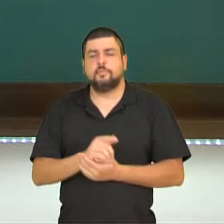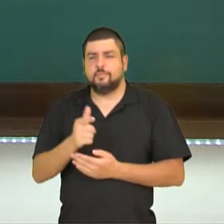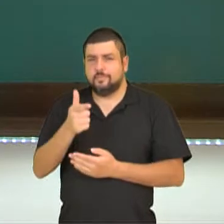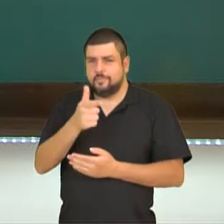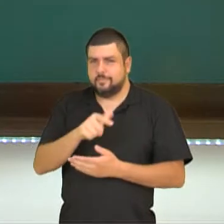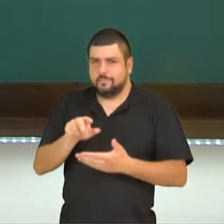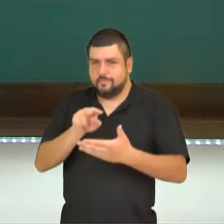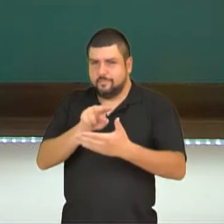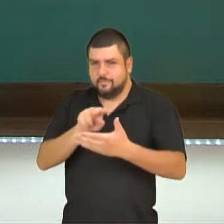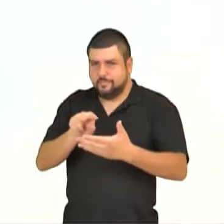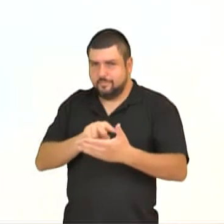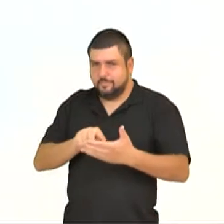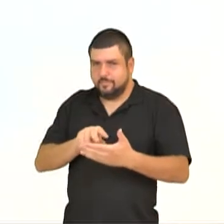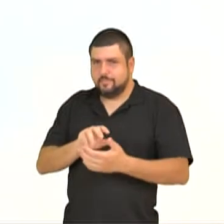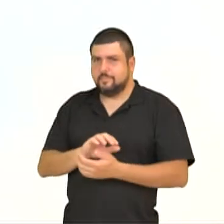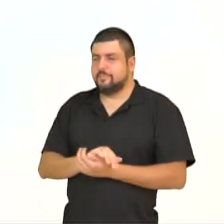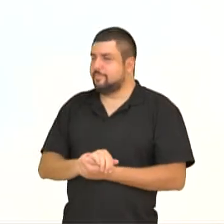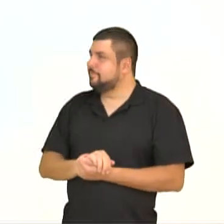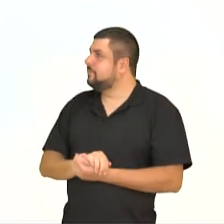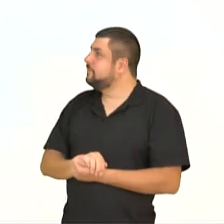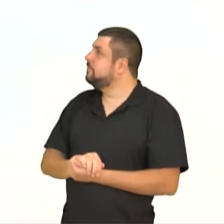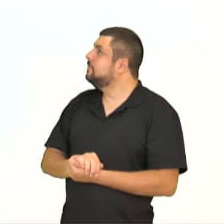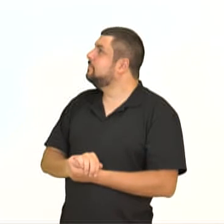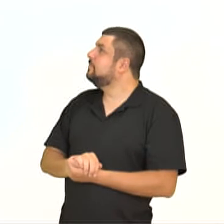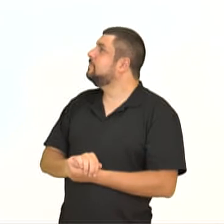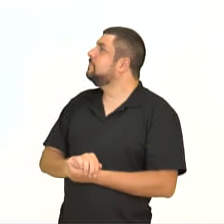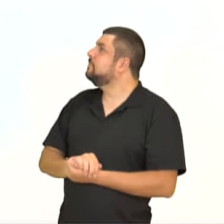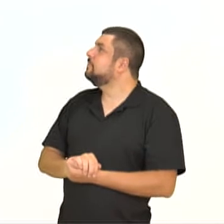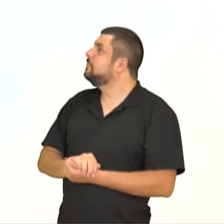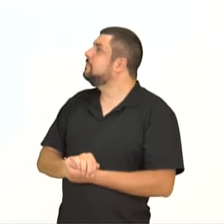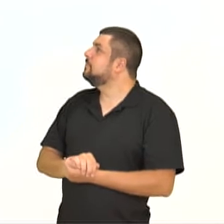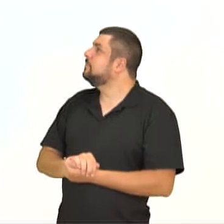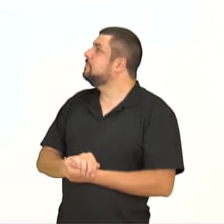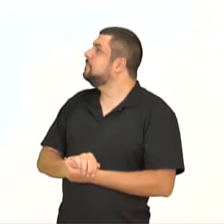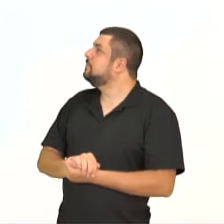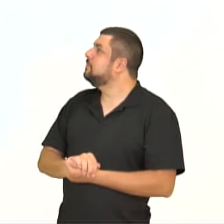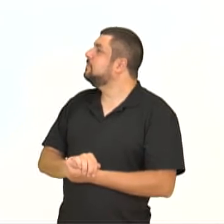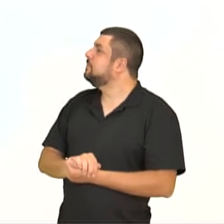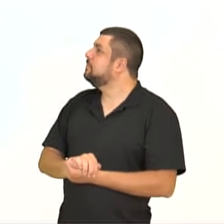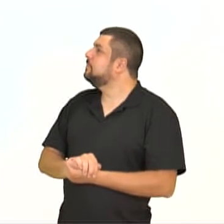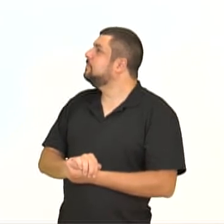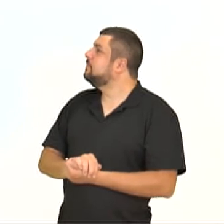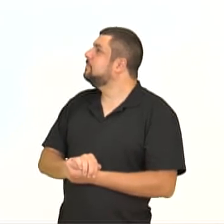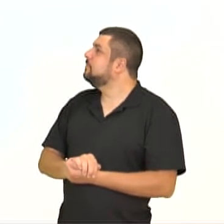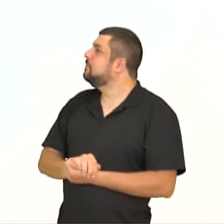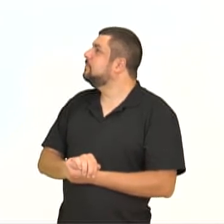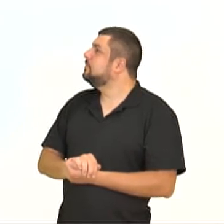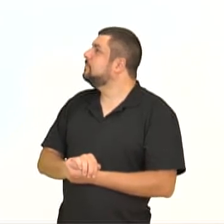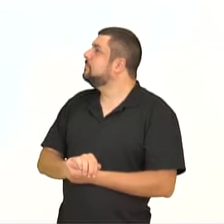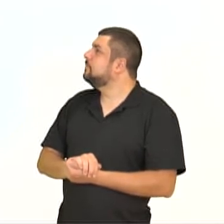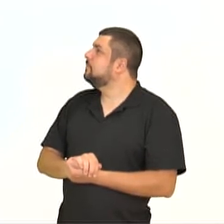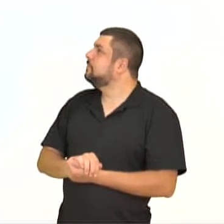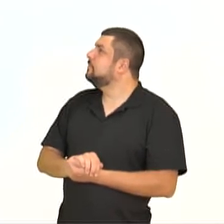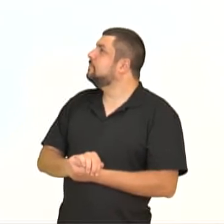leer. El trazo de la nube en el cielo, grafite